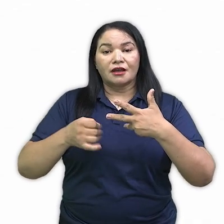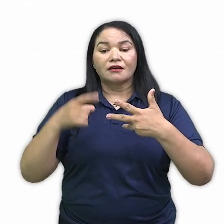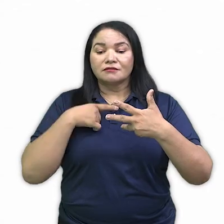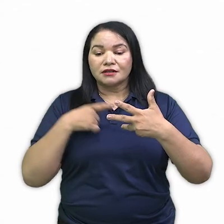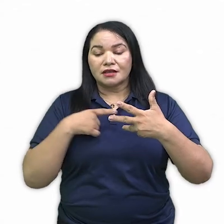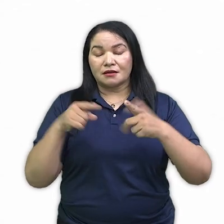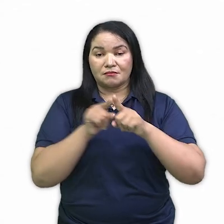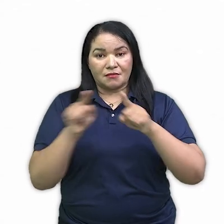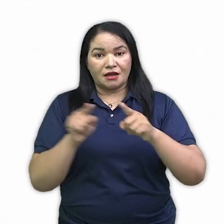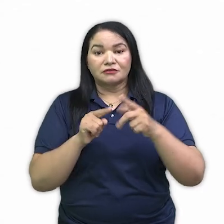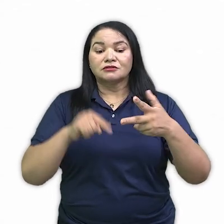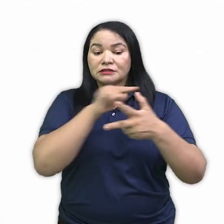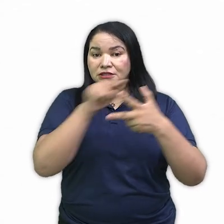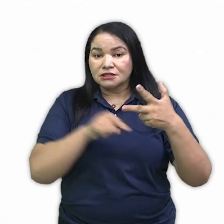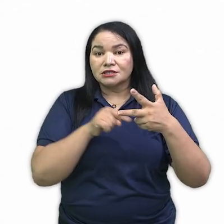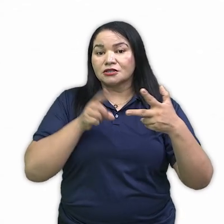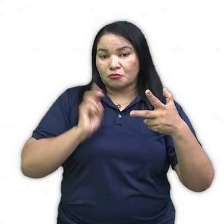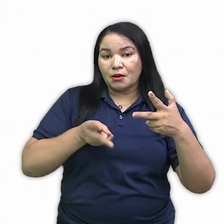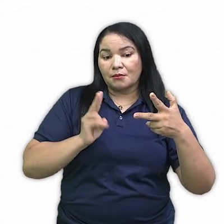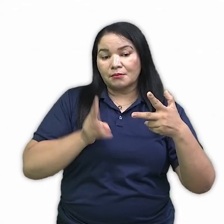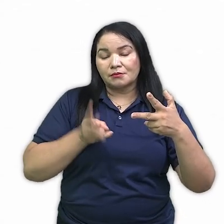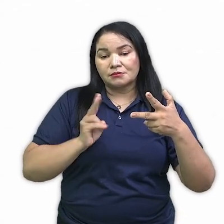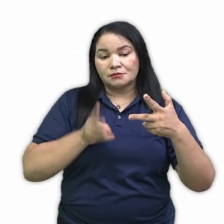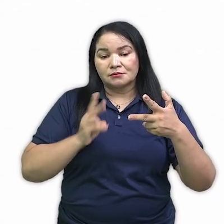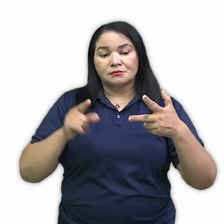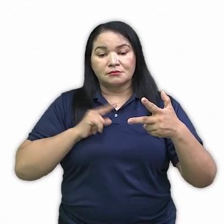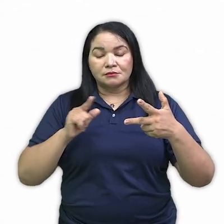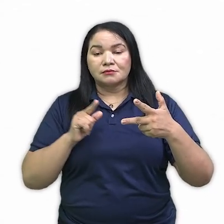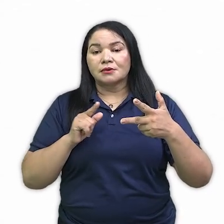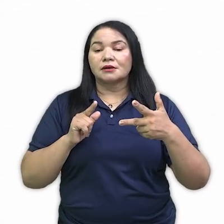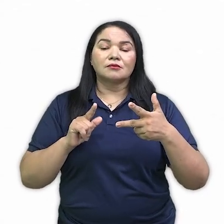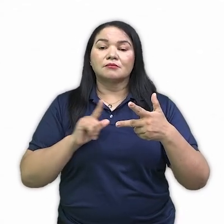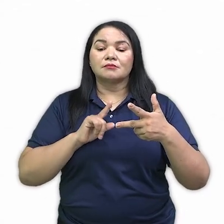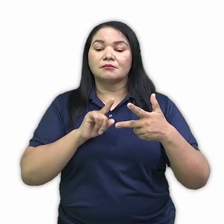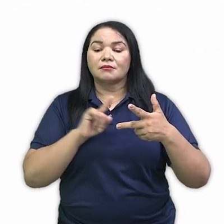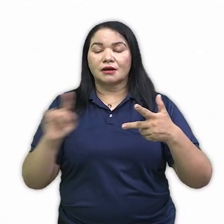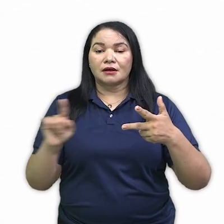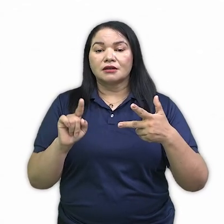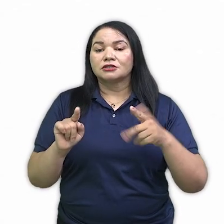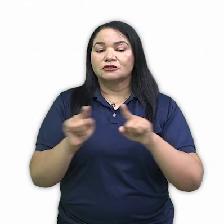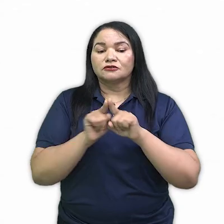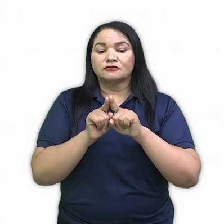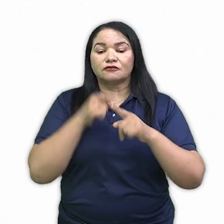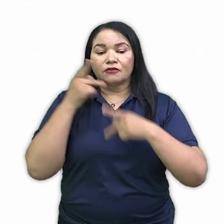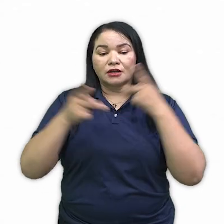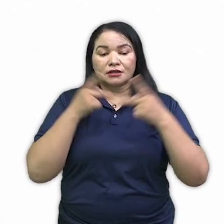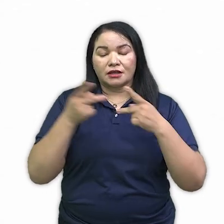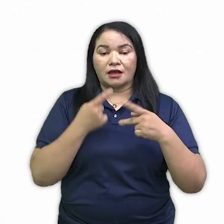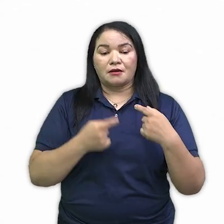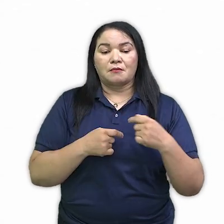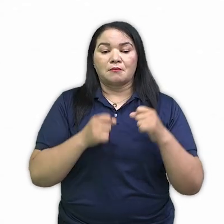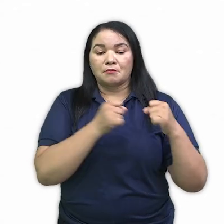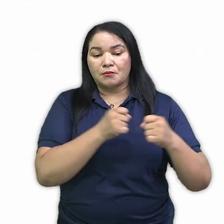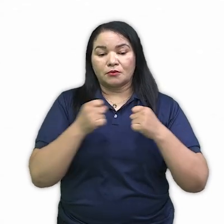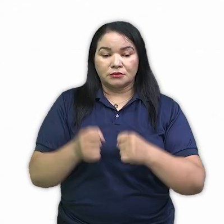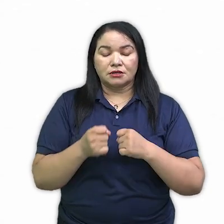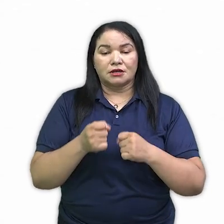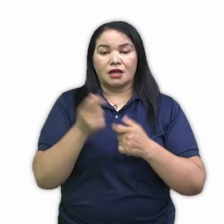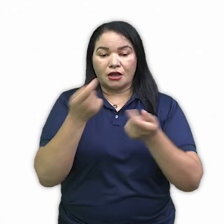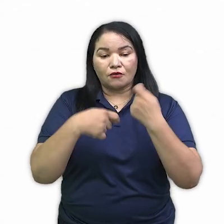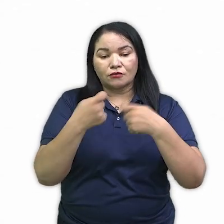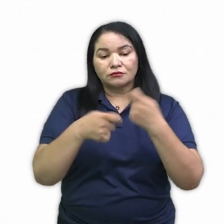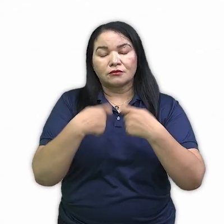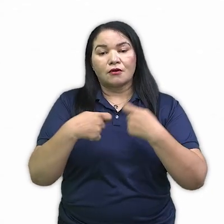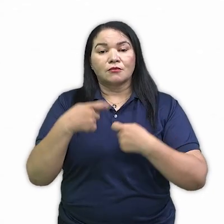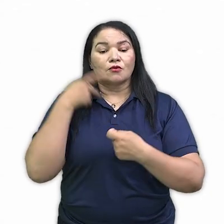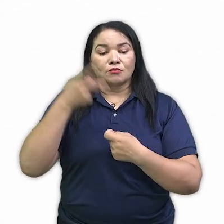embora eles continuem ali, tá? Mas ele vai falar daquele poder ali, olha, do poder econômico, do poder político e do